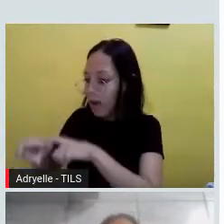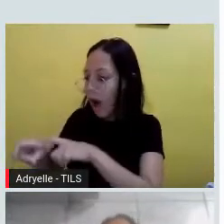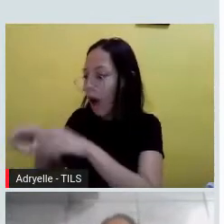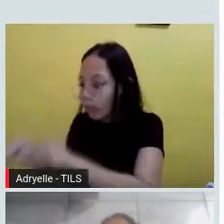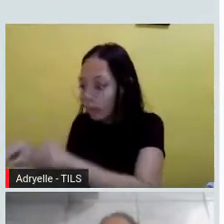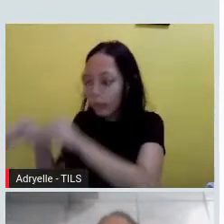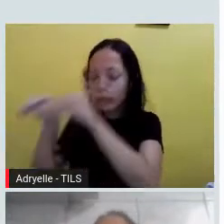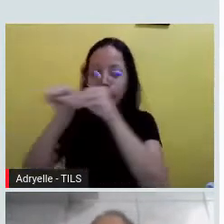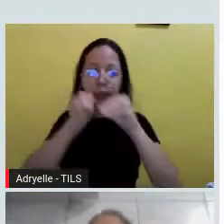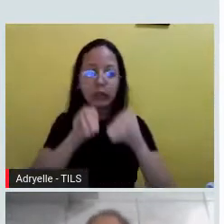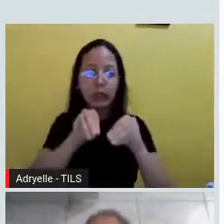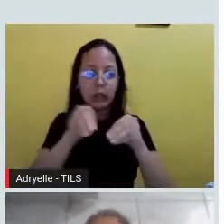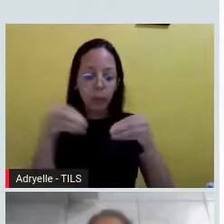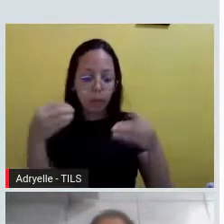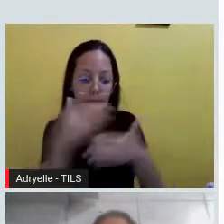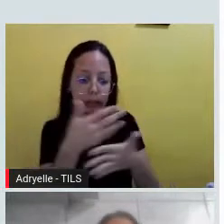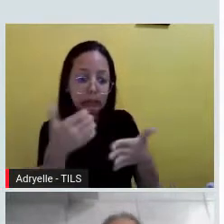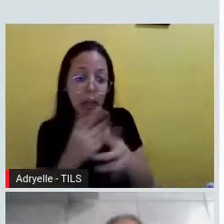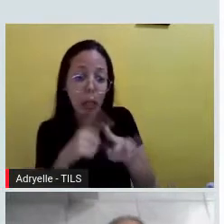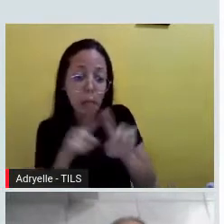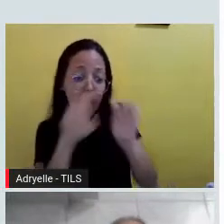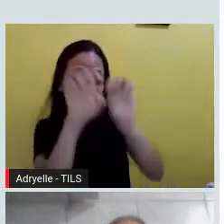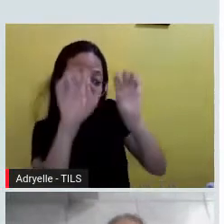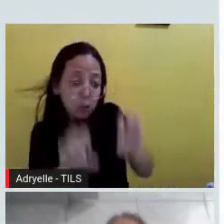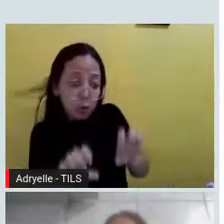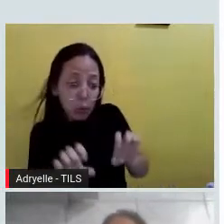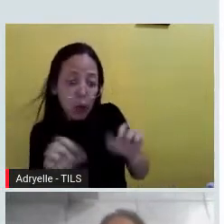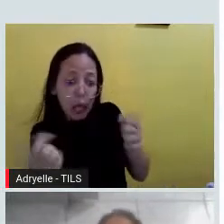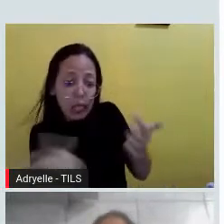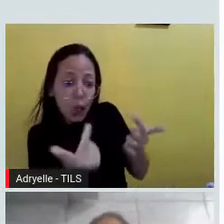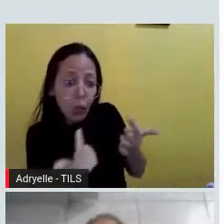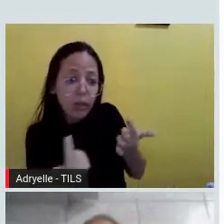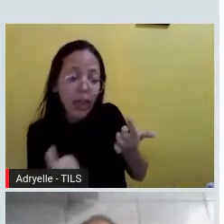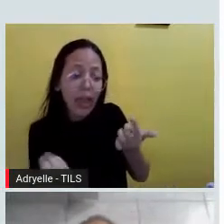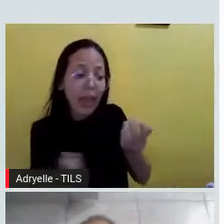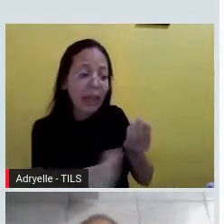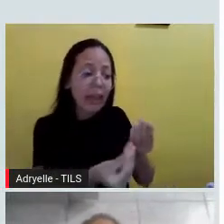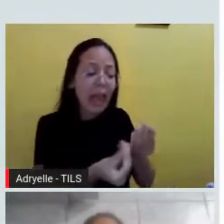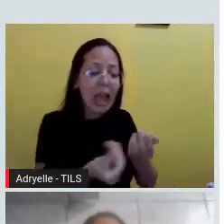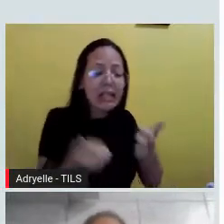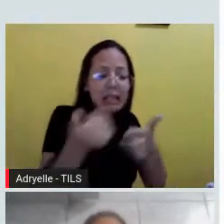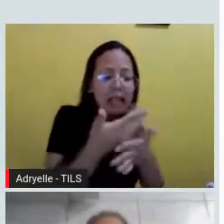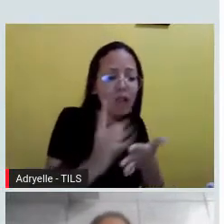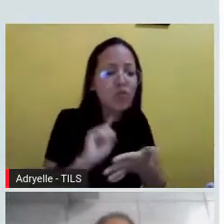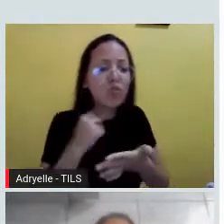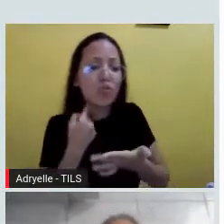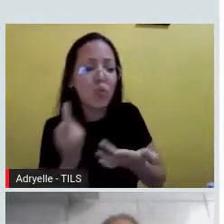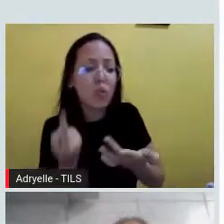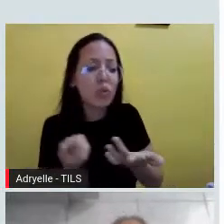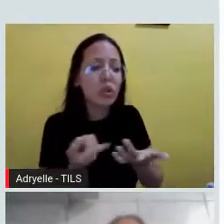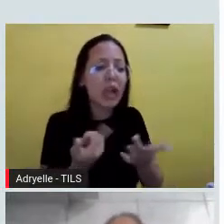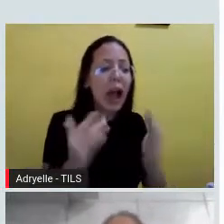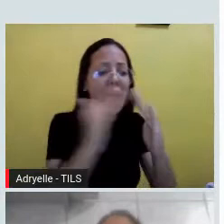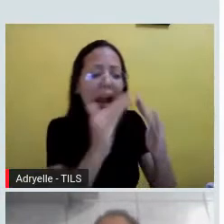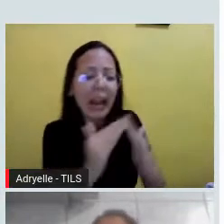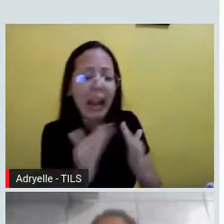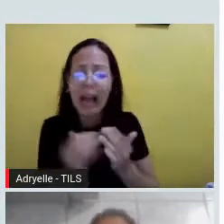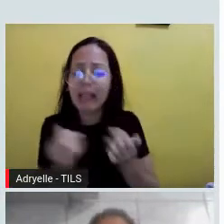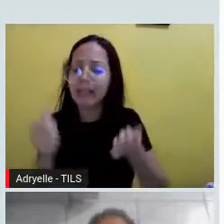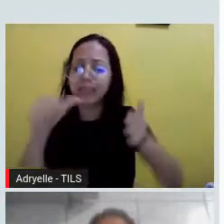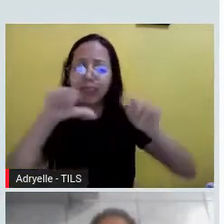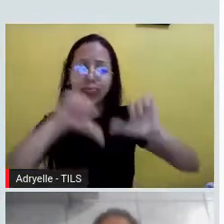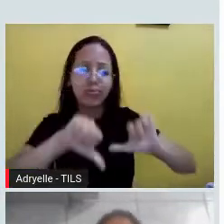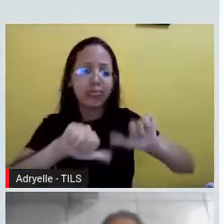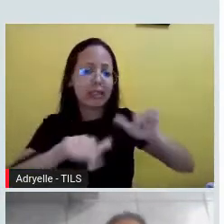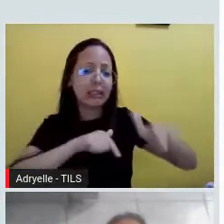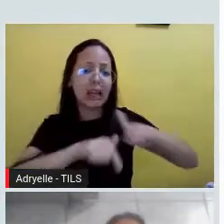sem estrutura alguma de saneamento, de casas, de trabalho para